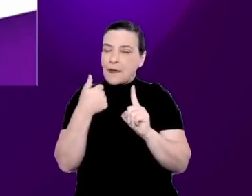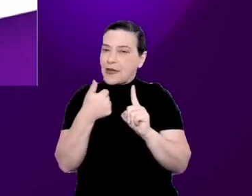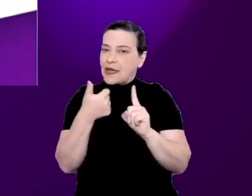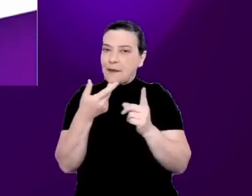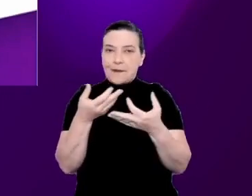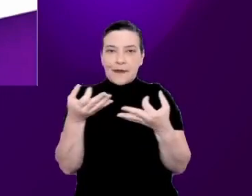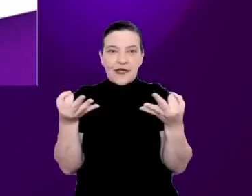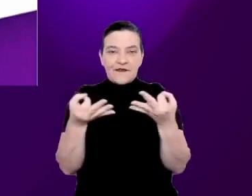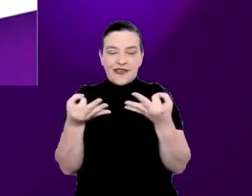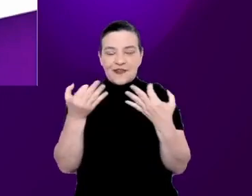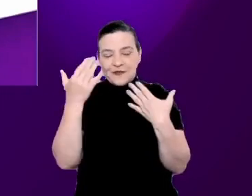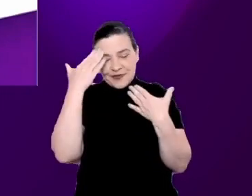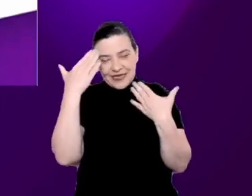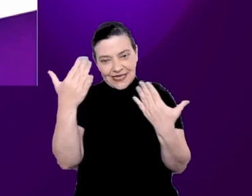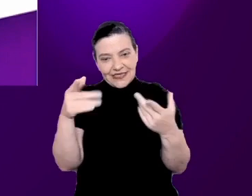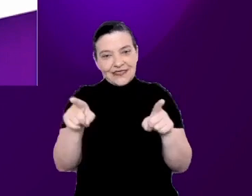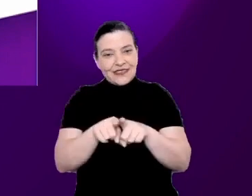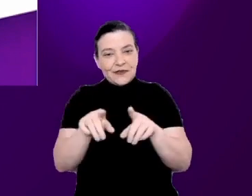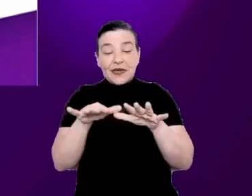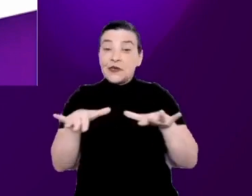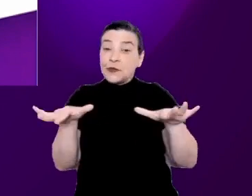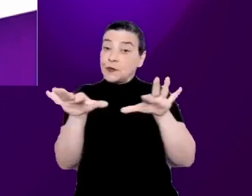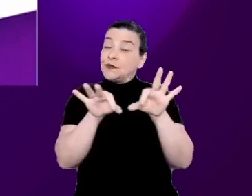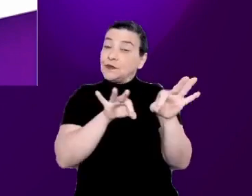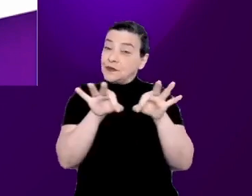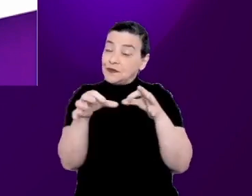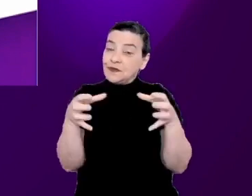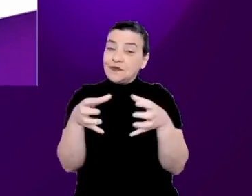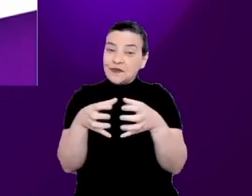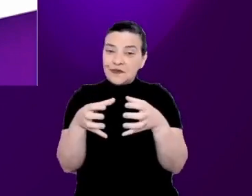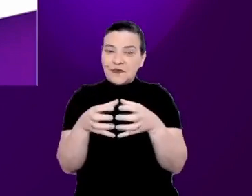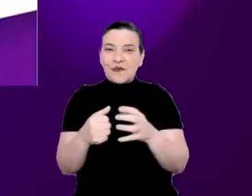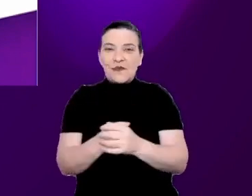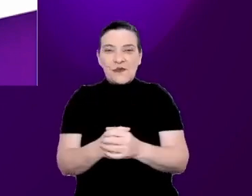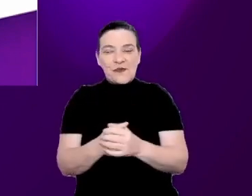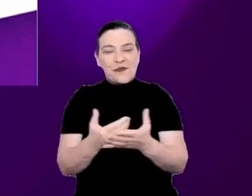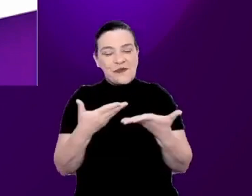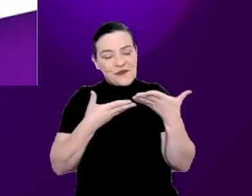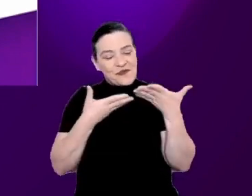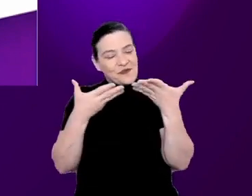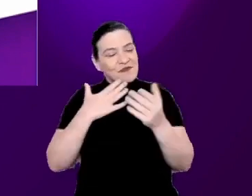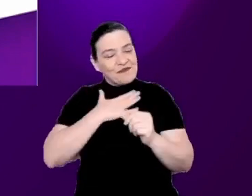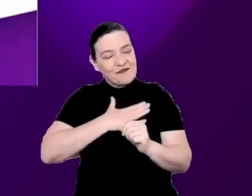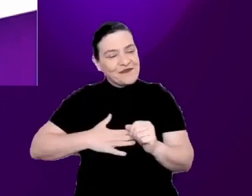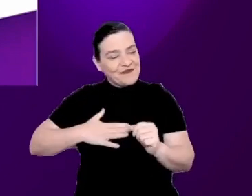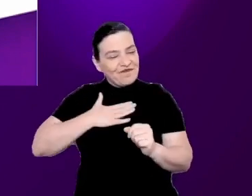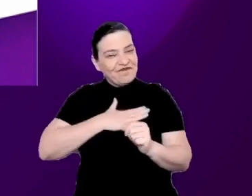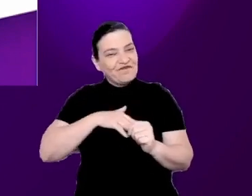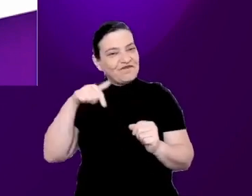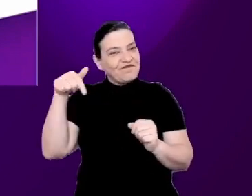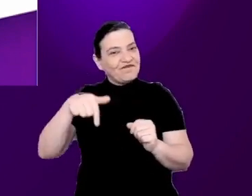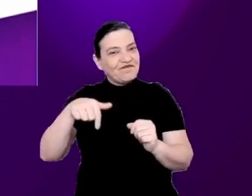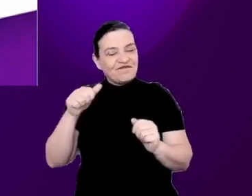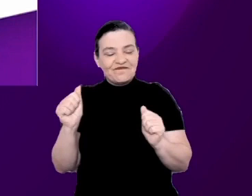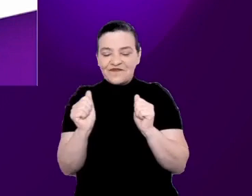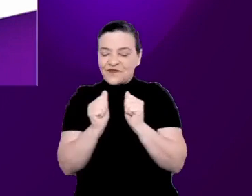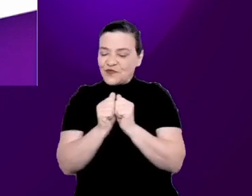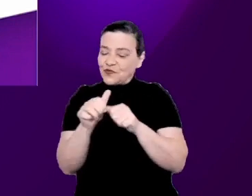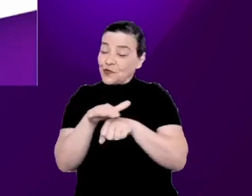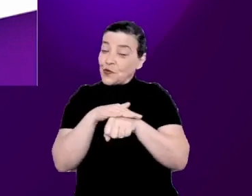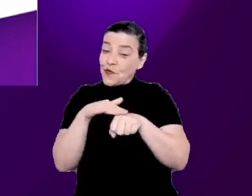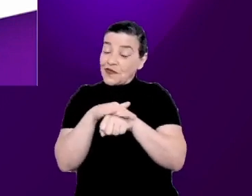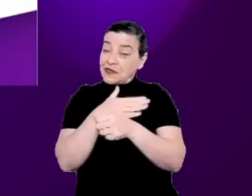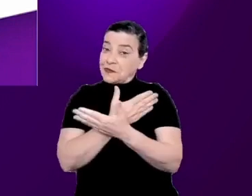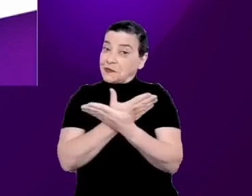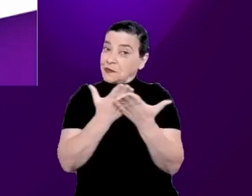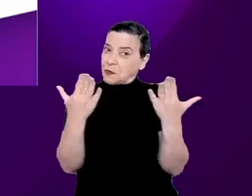Obrigada, Manara. Também agradeço aos organizadores pelo convite. É um prazer falar aqui nessa mesa só com